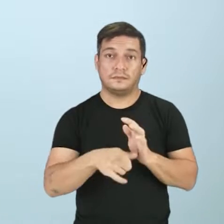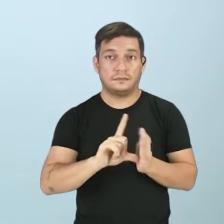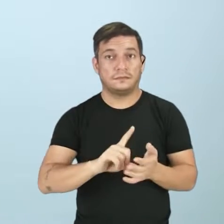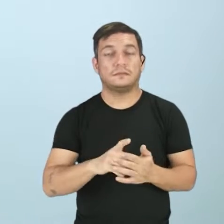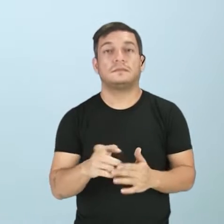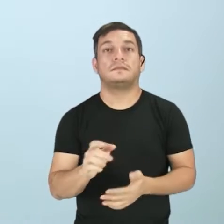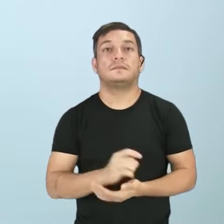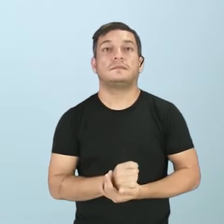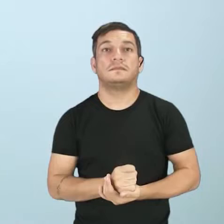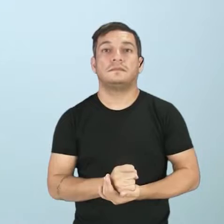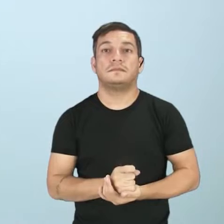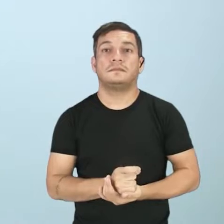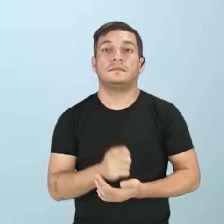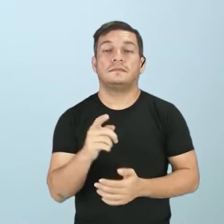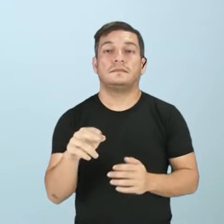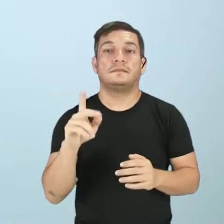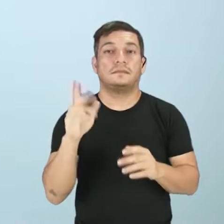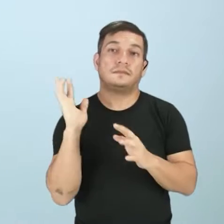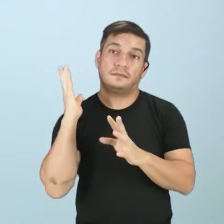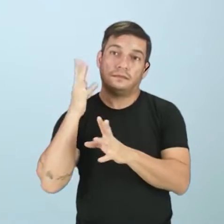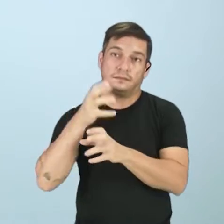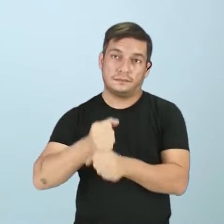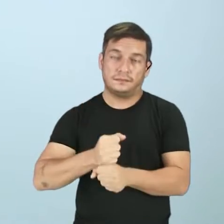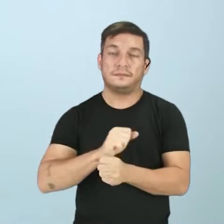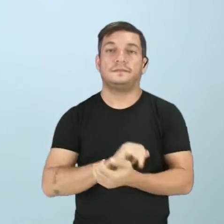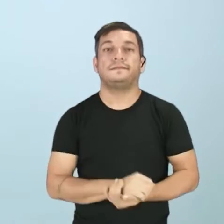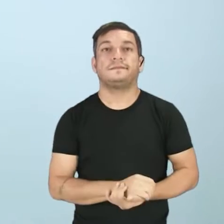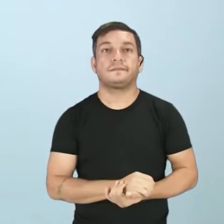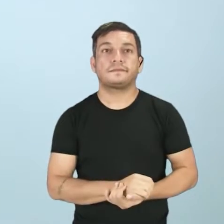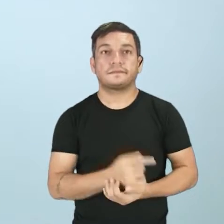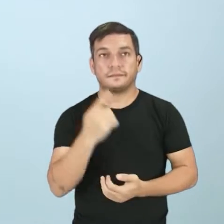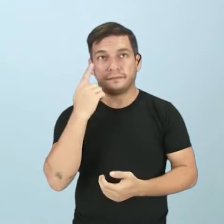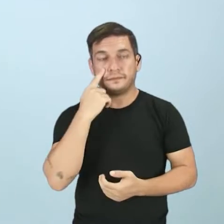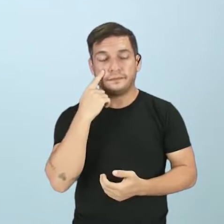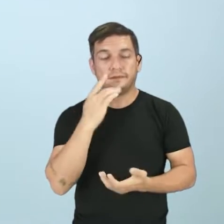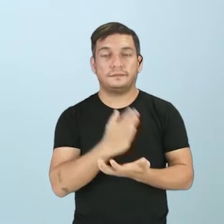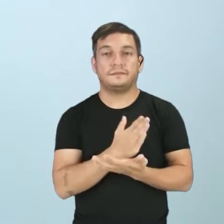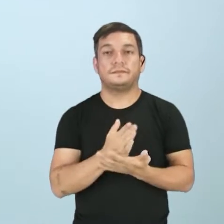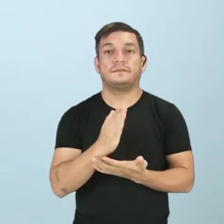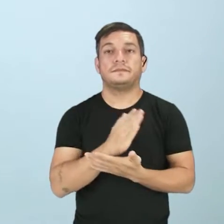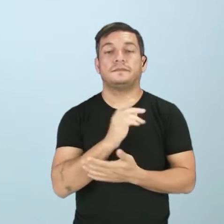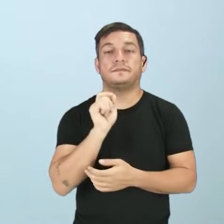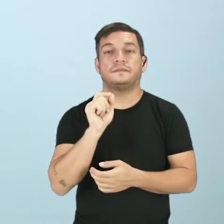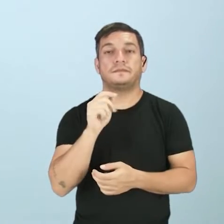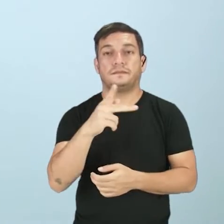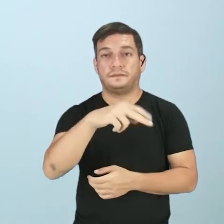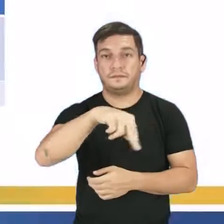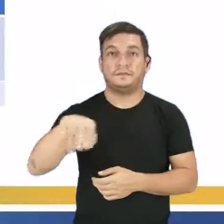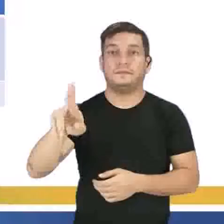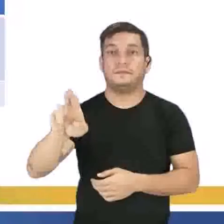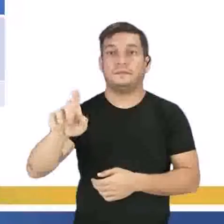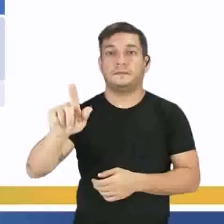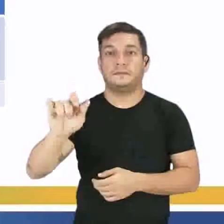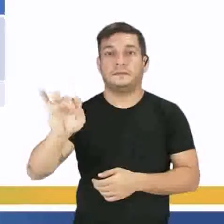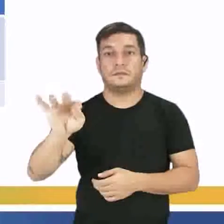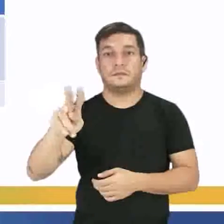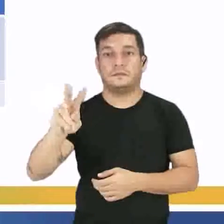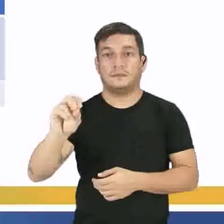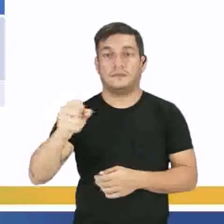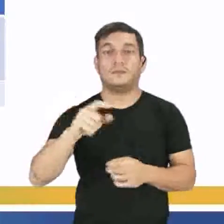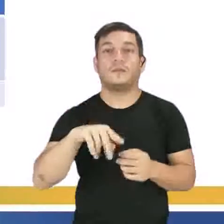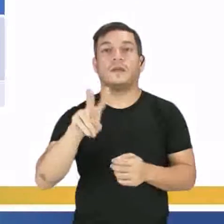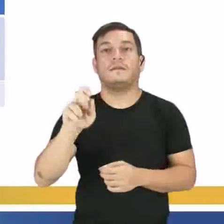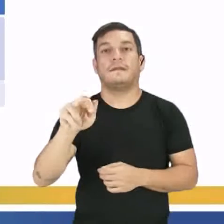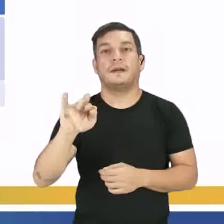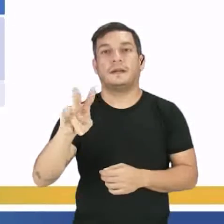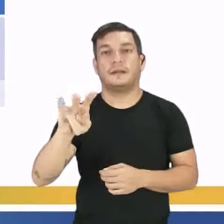anteriormente, tá certo? Então, é uma retomada. Vamos ver aqui alguns dos pronomes relativos. Os variáveis,